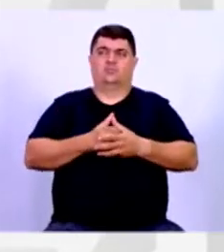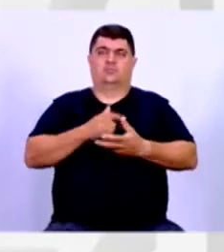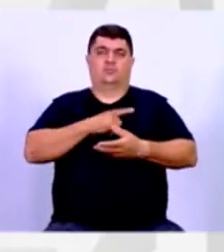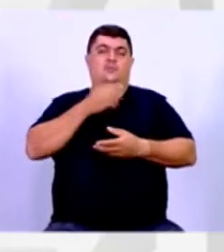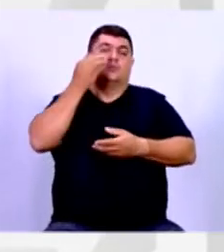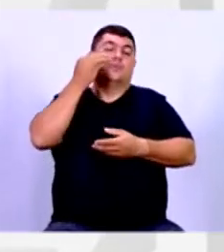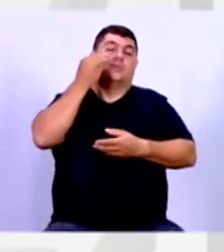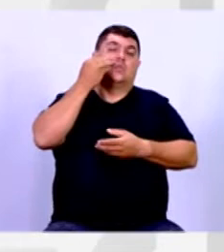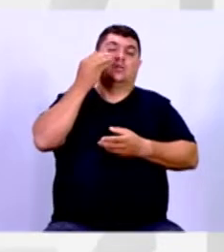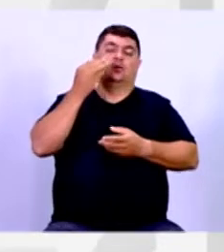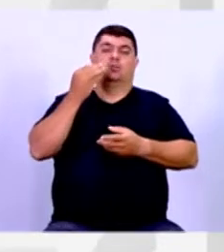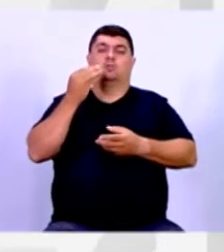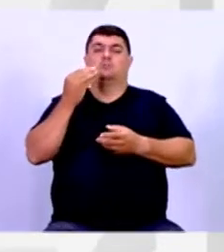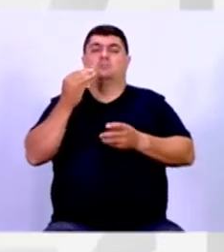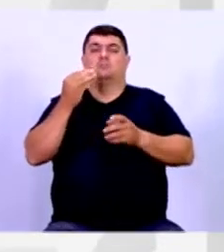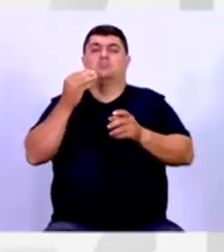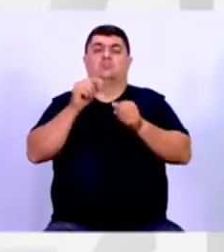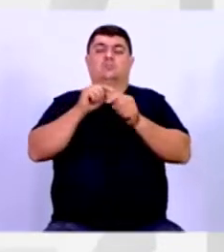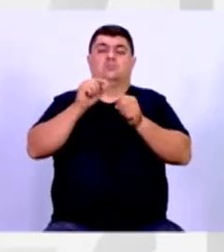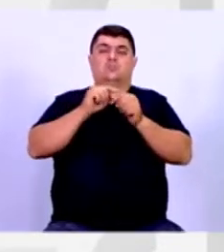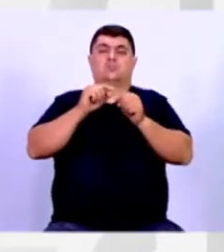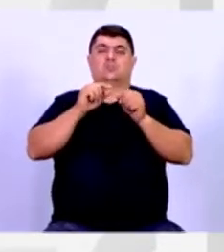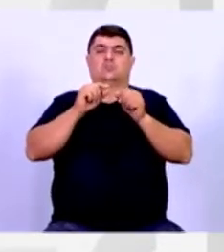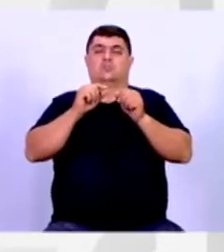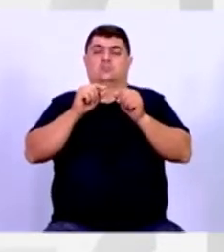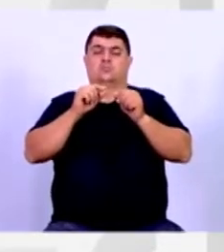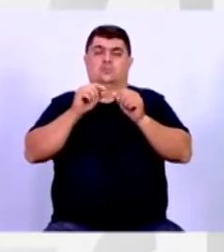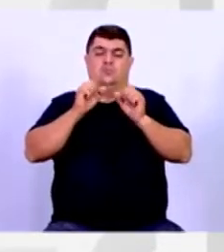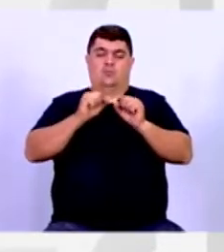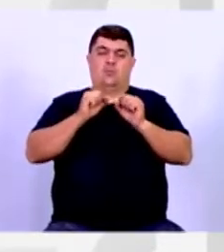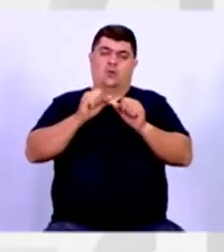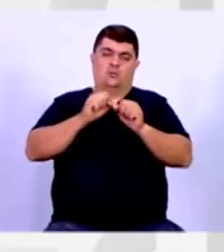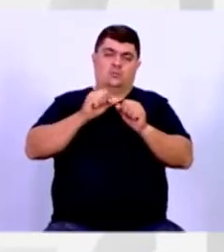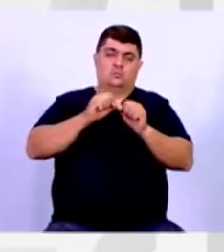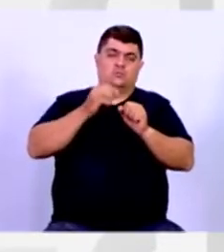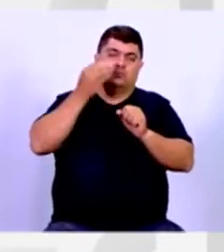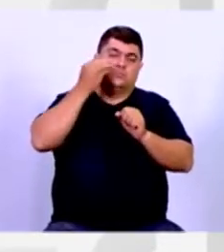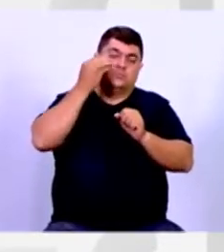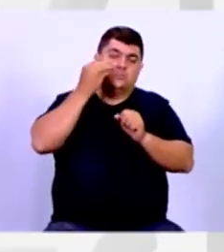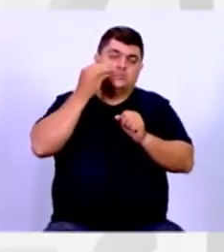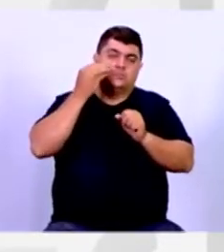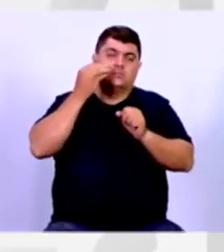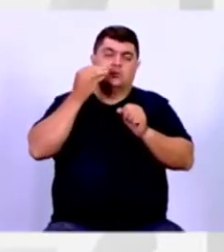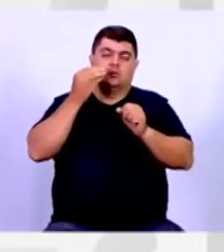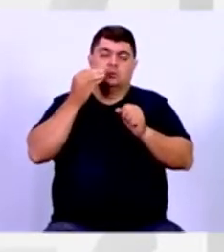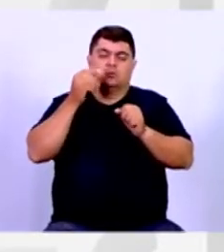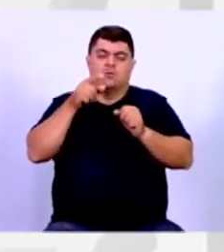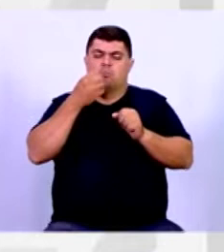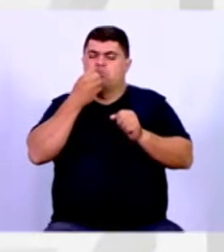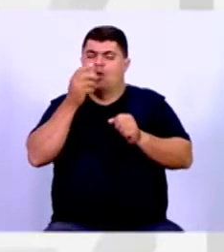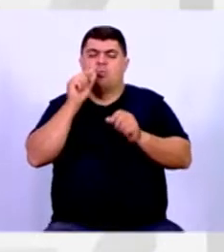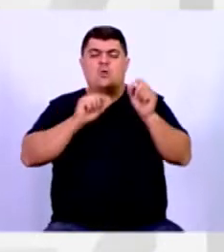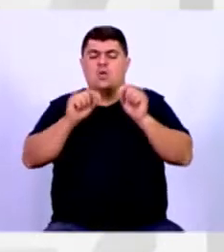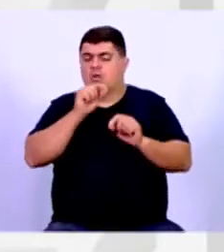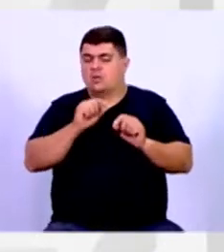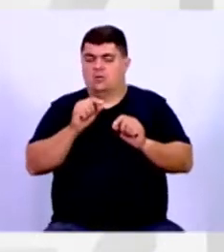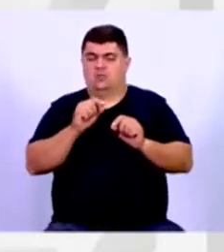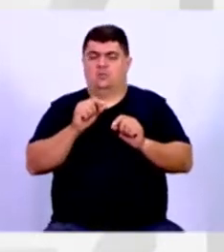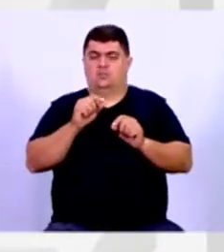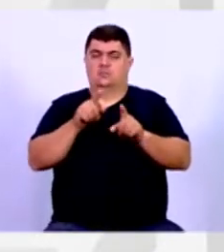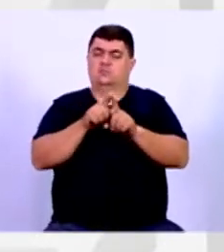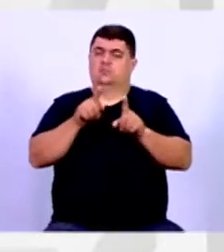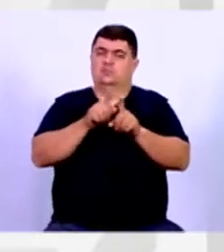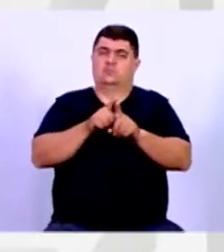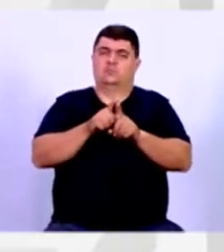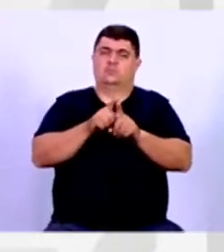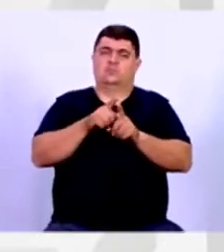teste vocacional é um teste onde a gente pode fazer a medição da aptidão do indivíduo e essa